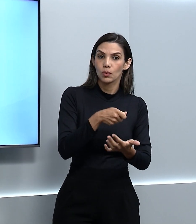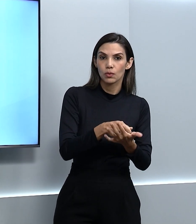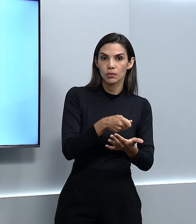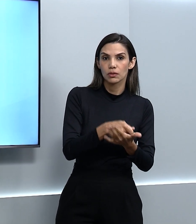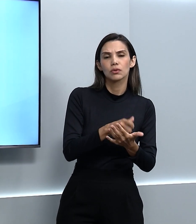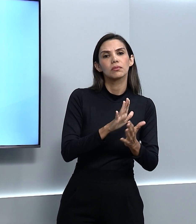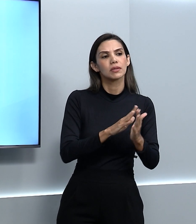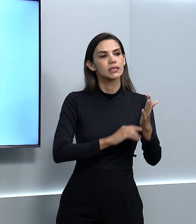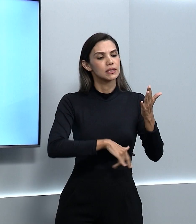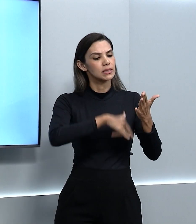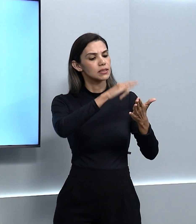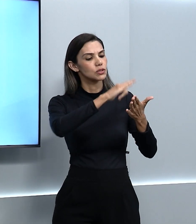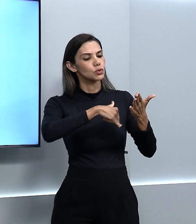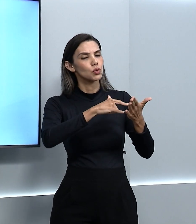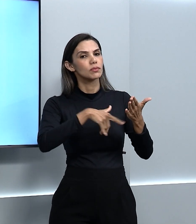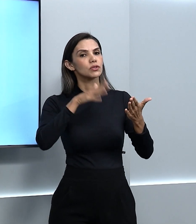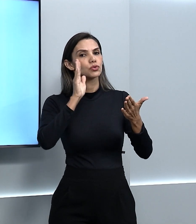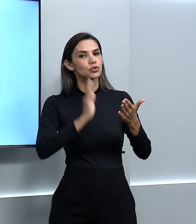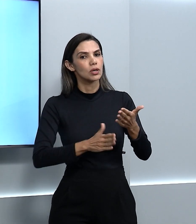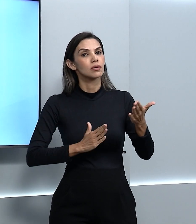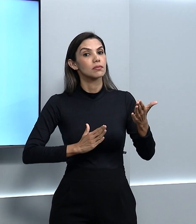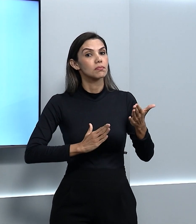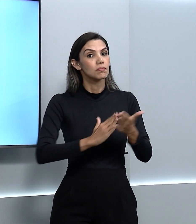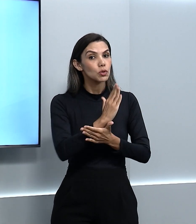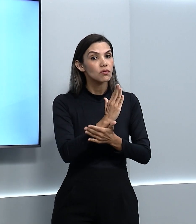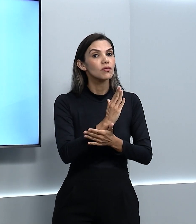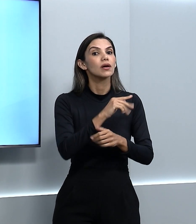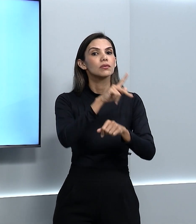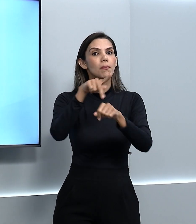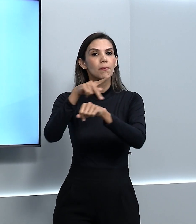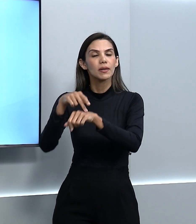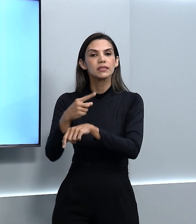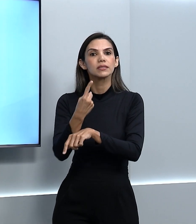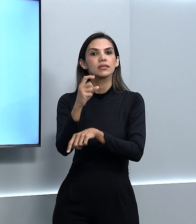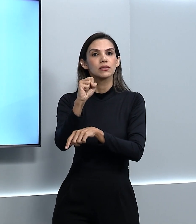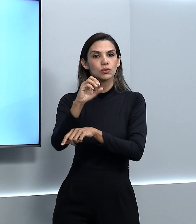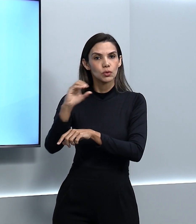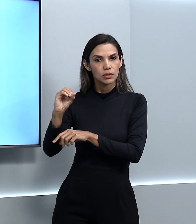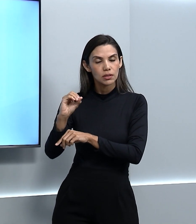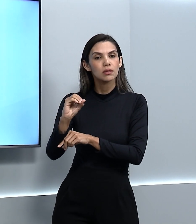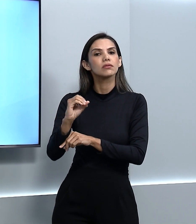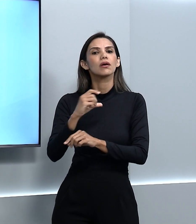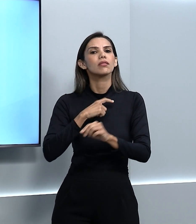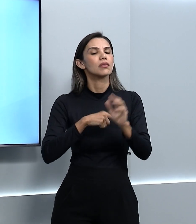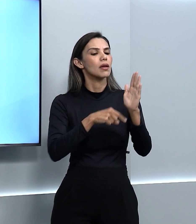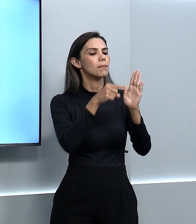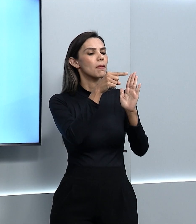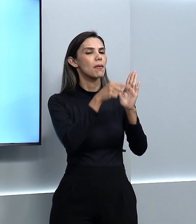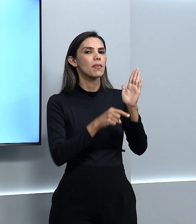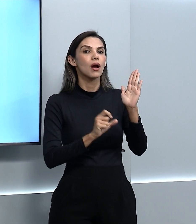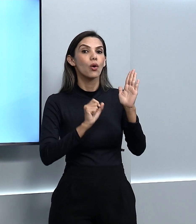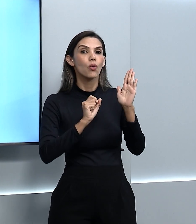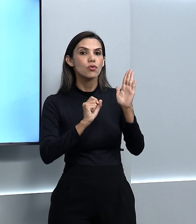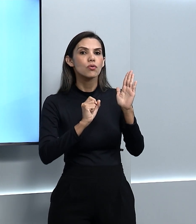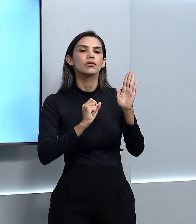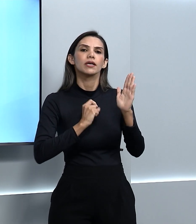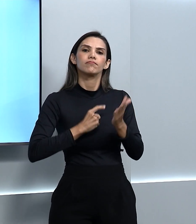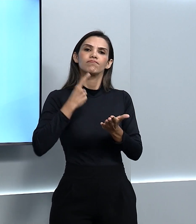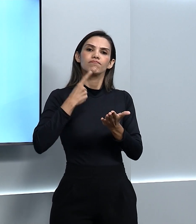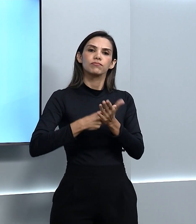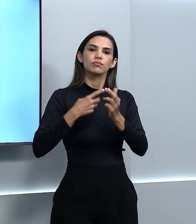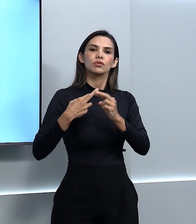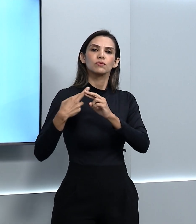Esse documento foi aprovado por mais de 180 países e atualiza compromissos